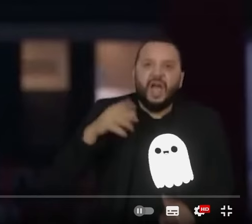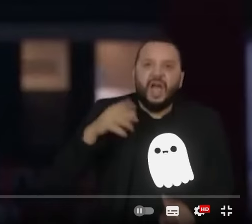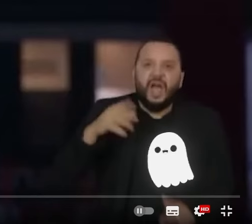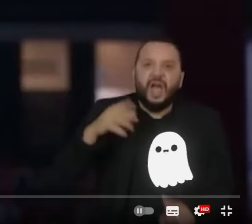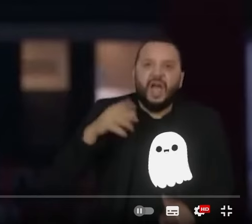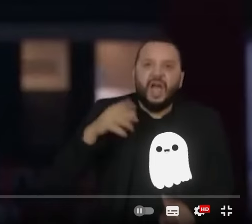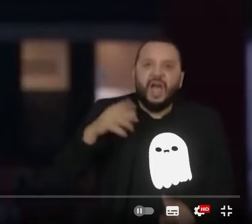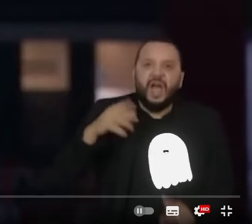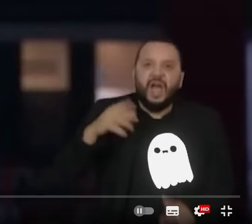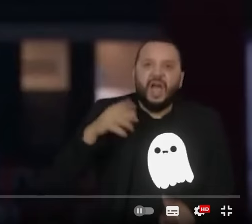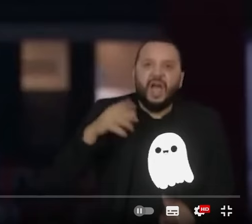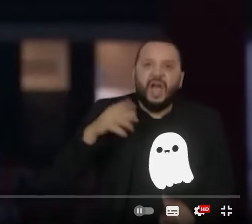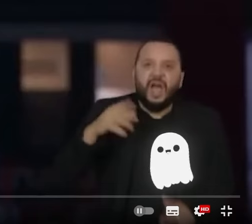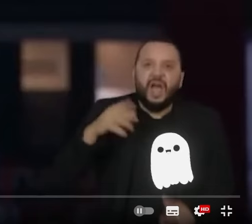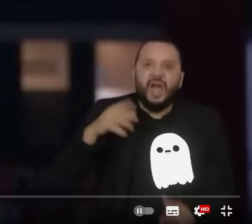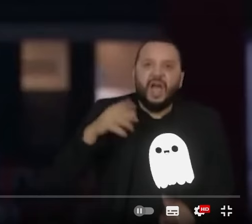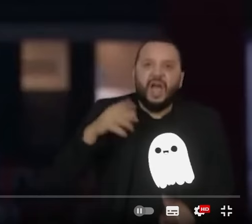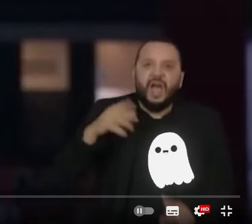aqui, Matheus?